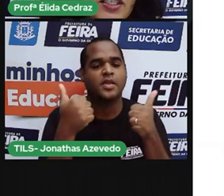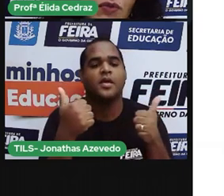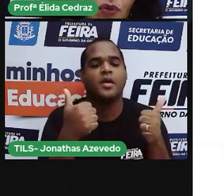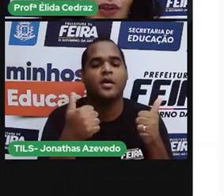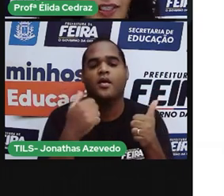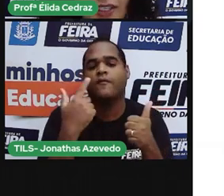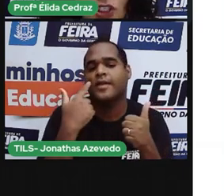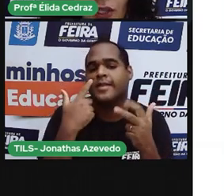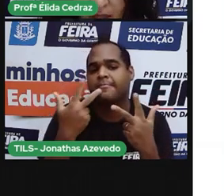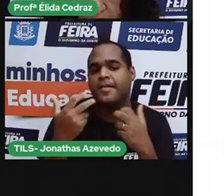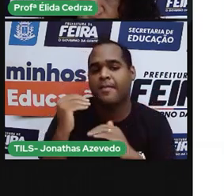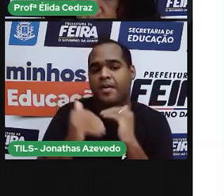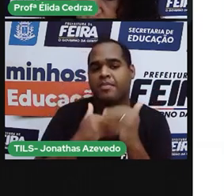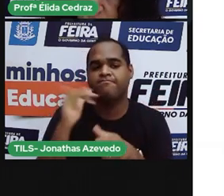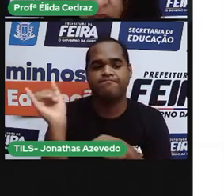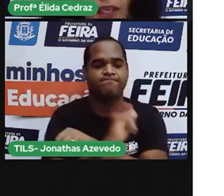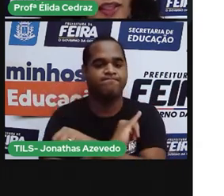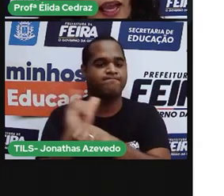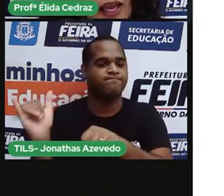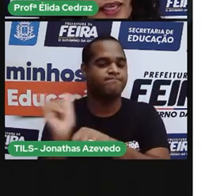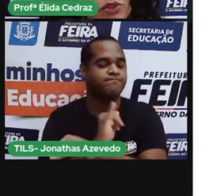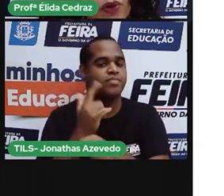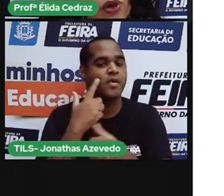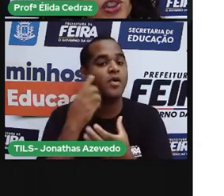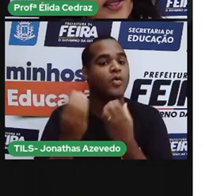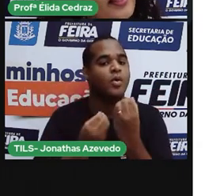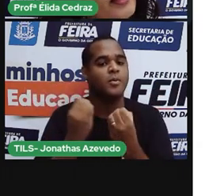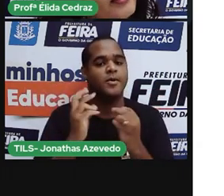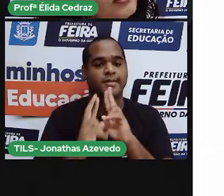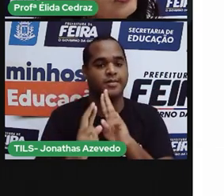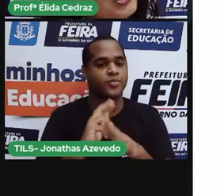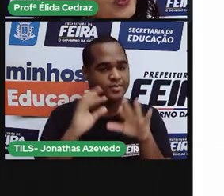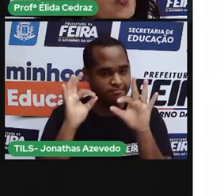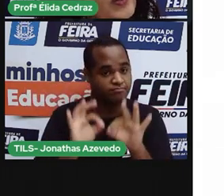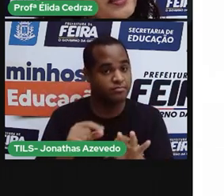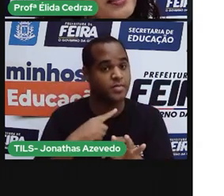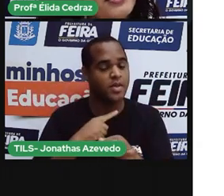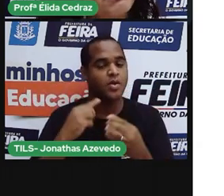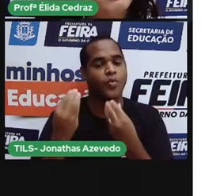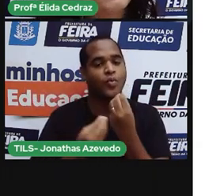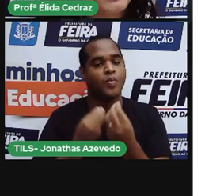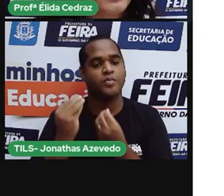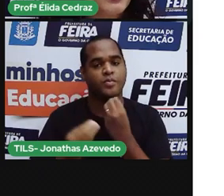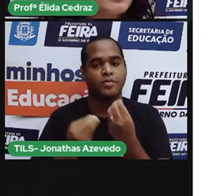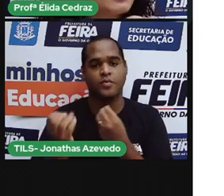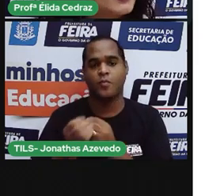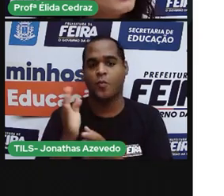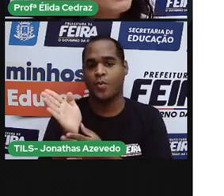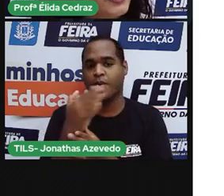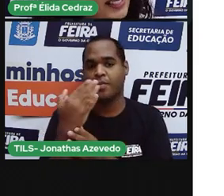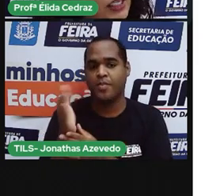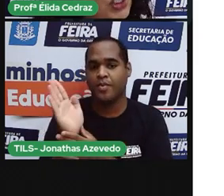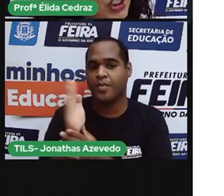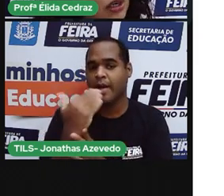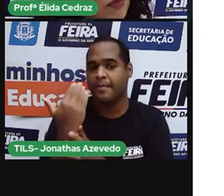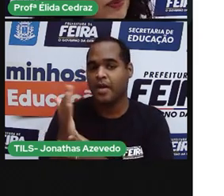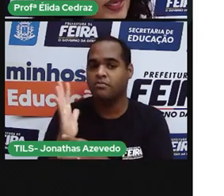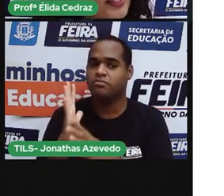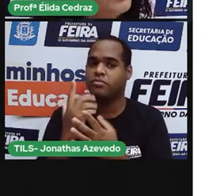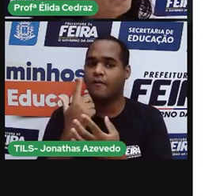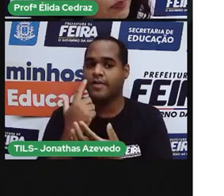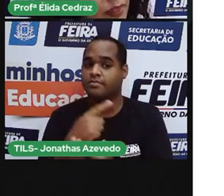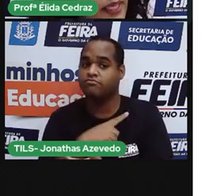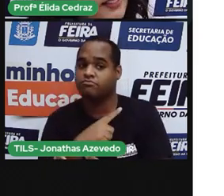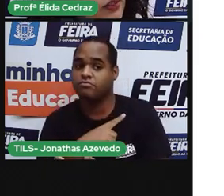vai desenvolver essa estratégia e dar resposta de quantas bandeirinhas ele terá que